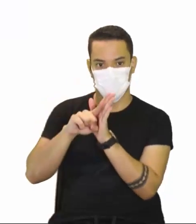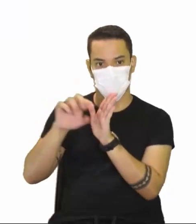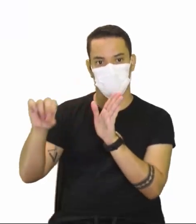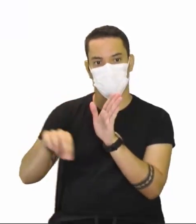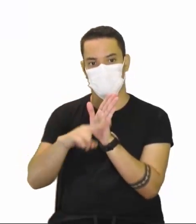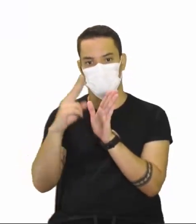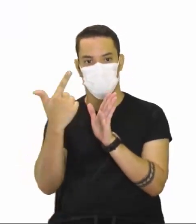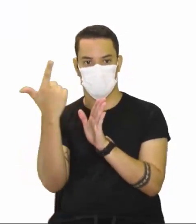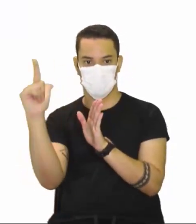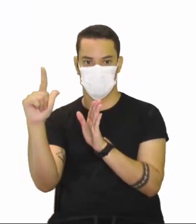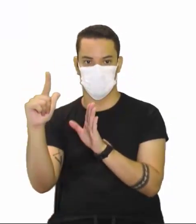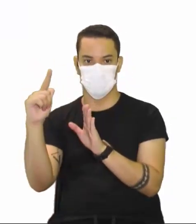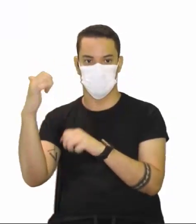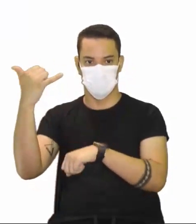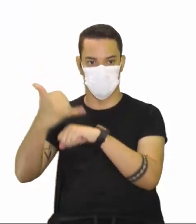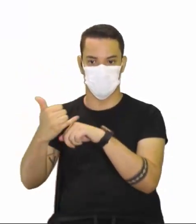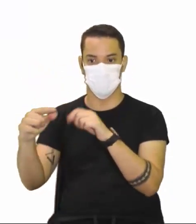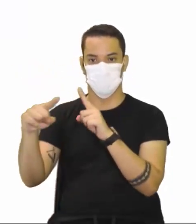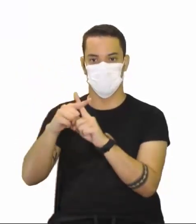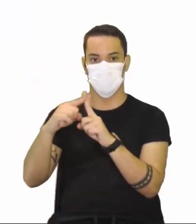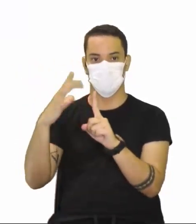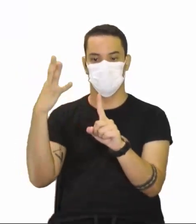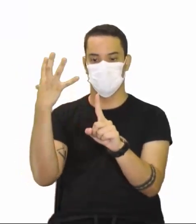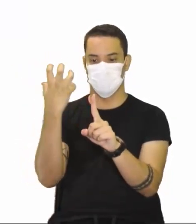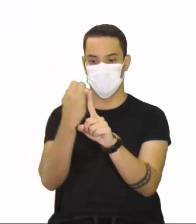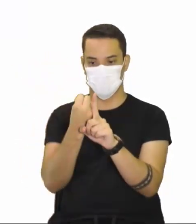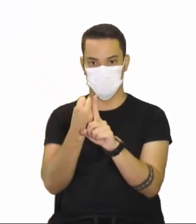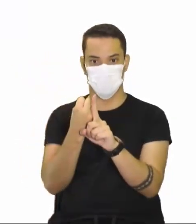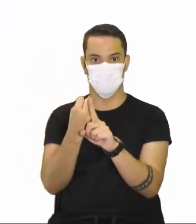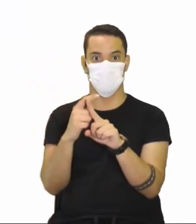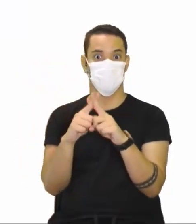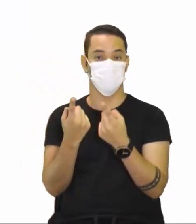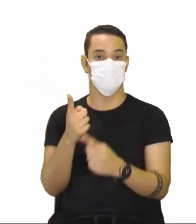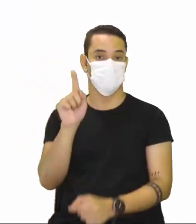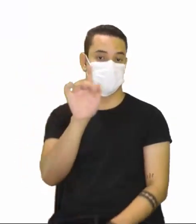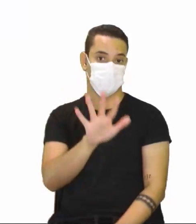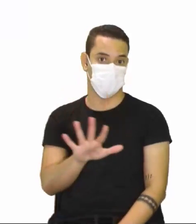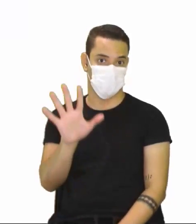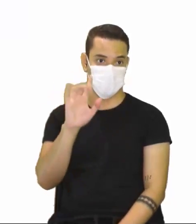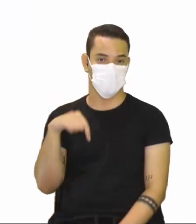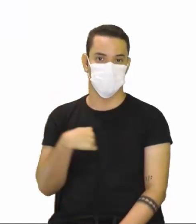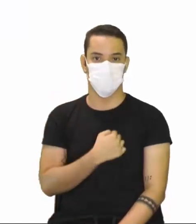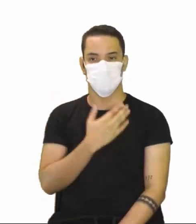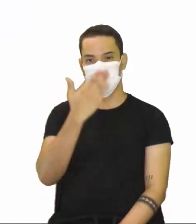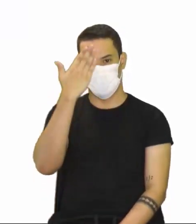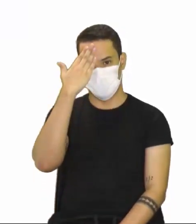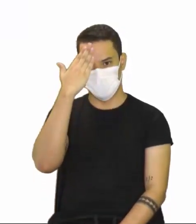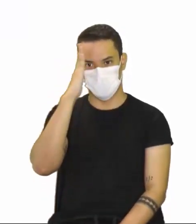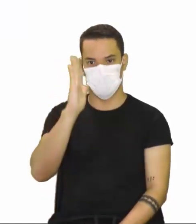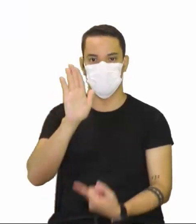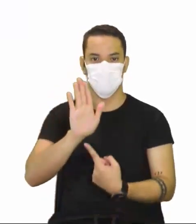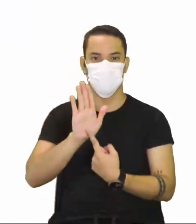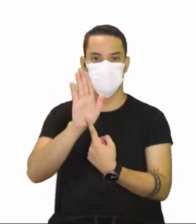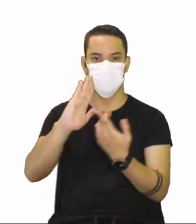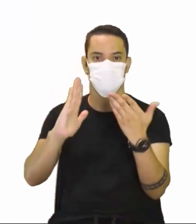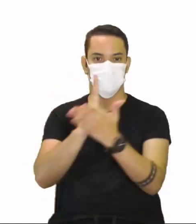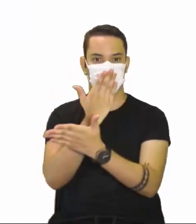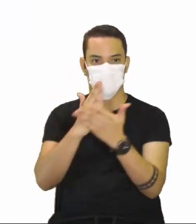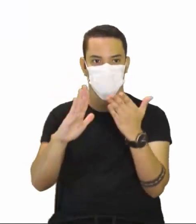uma atração eletrostática. E, no geral, quando você une os que apresentam